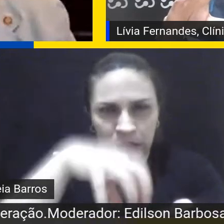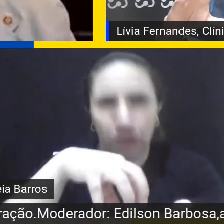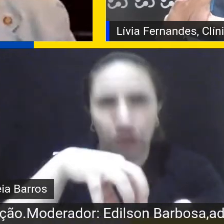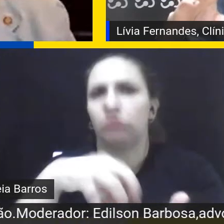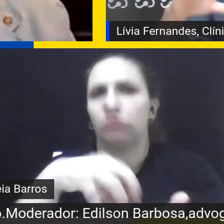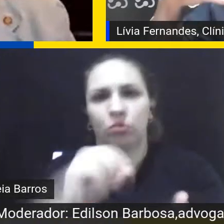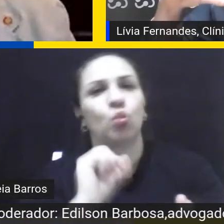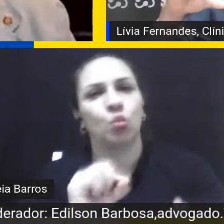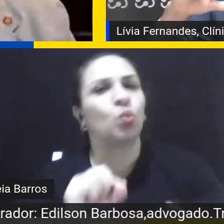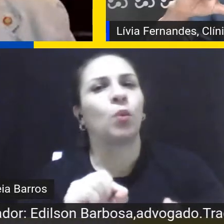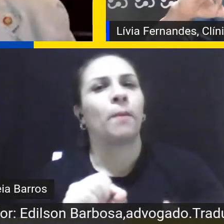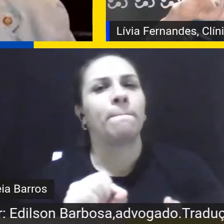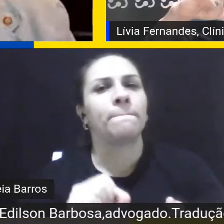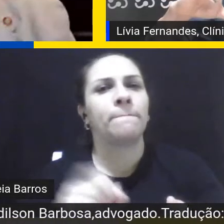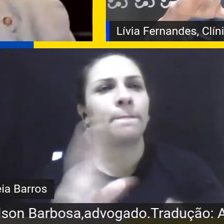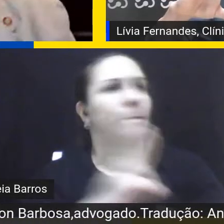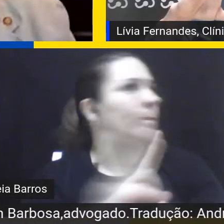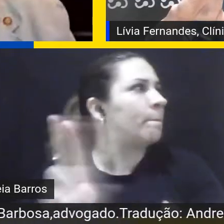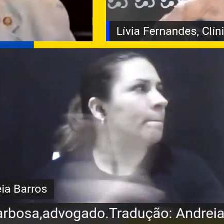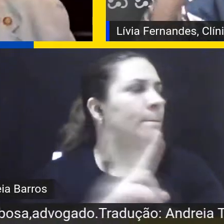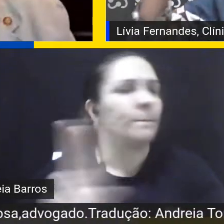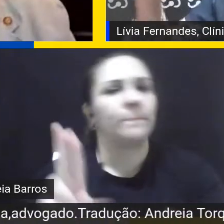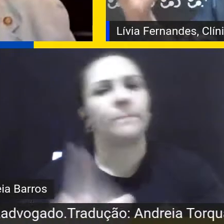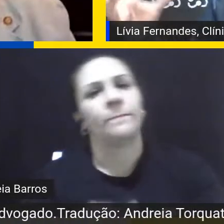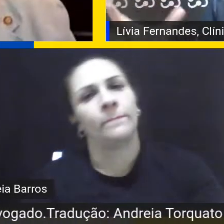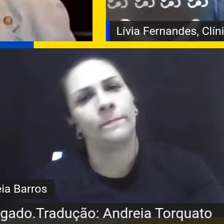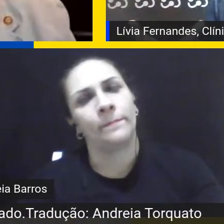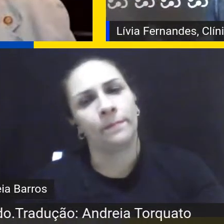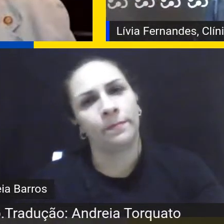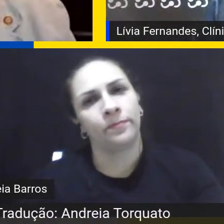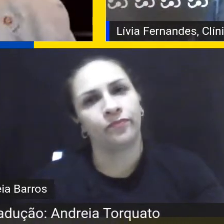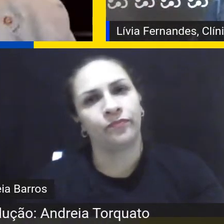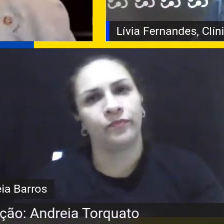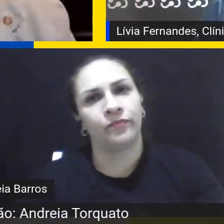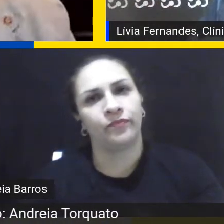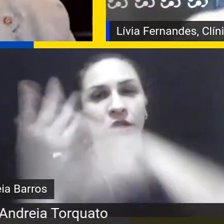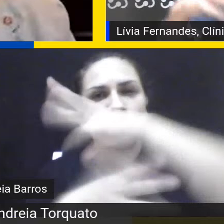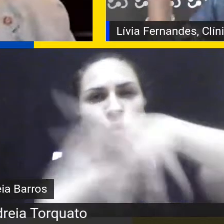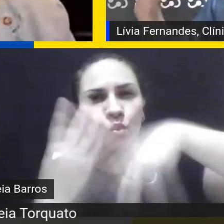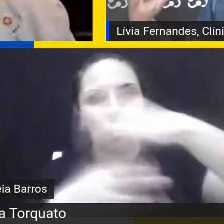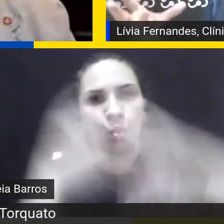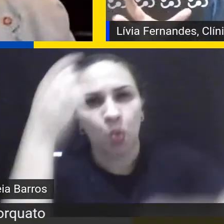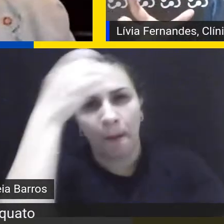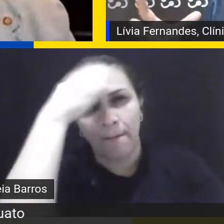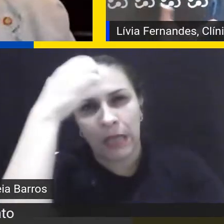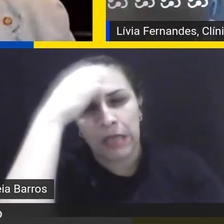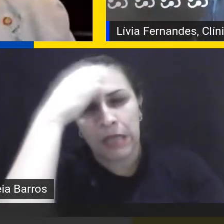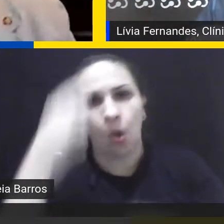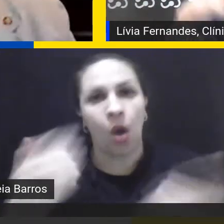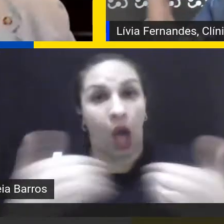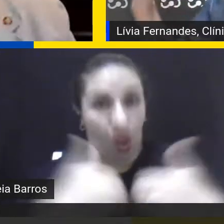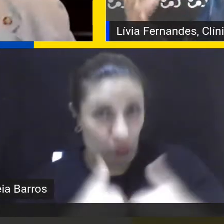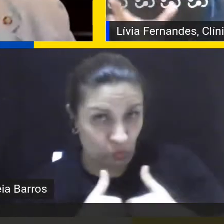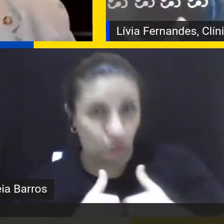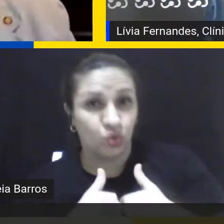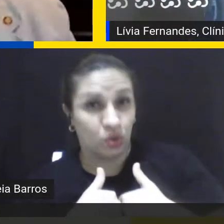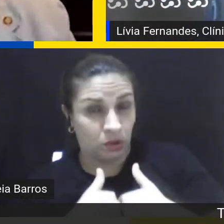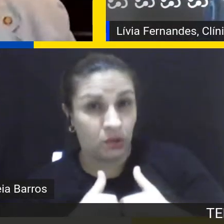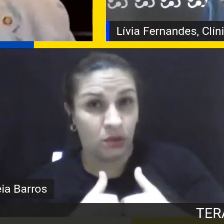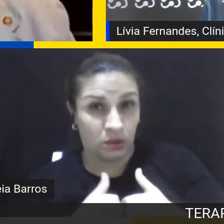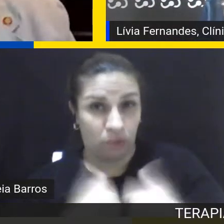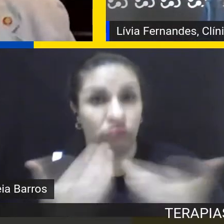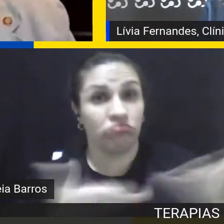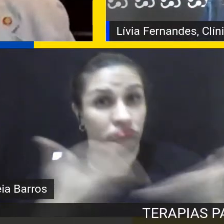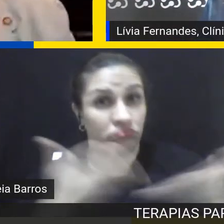eles denominam um centro de transtornos mentais, onde o autista tem o seu tratamento